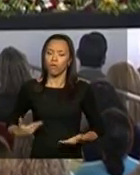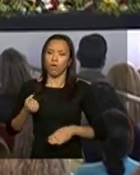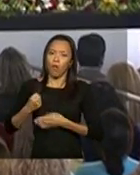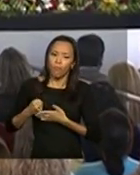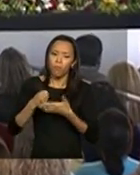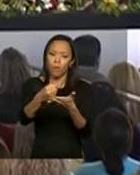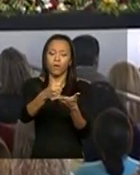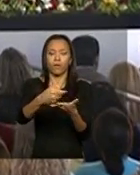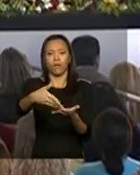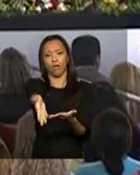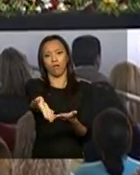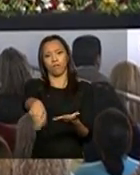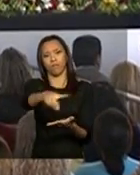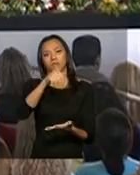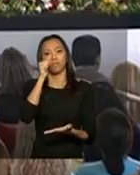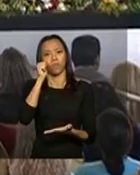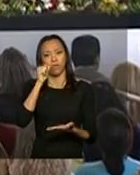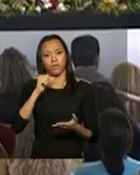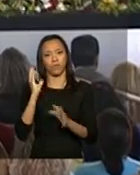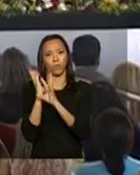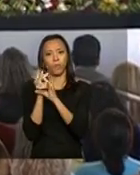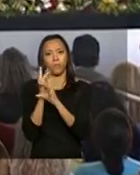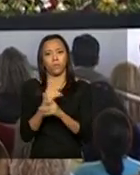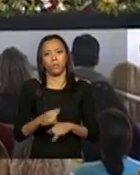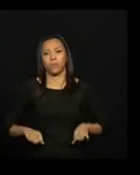garantir proteção a elas.